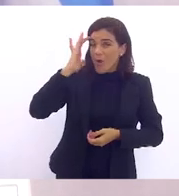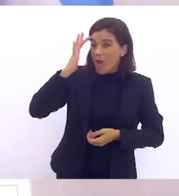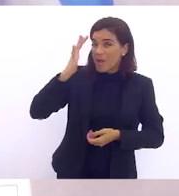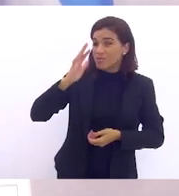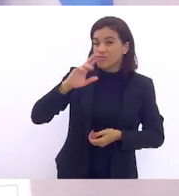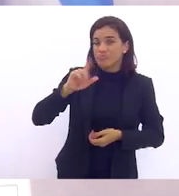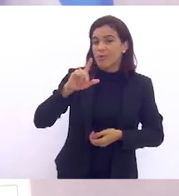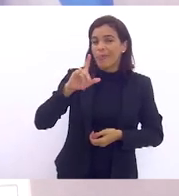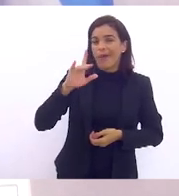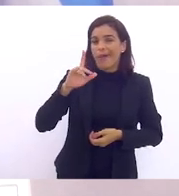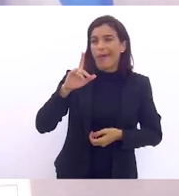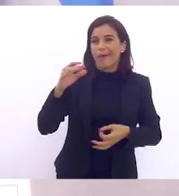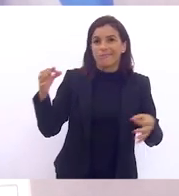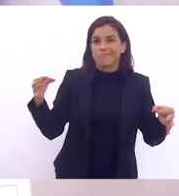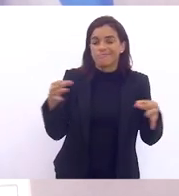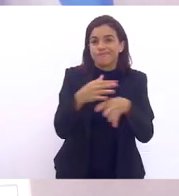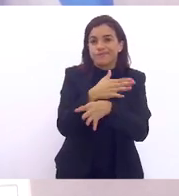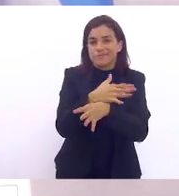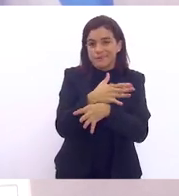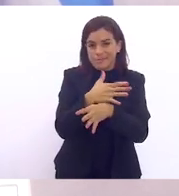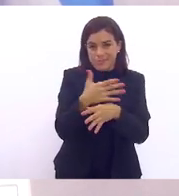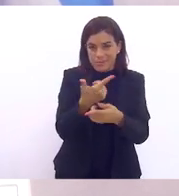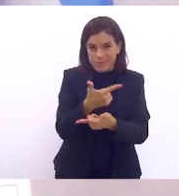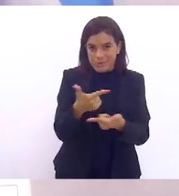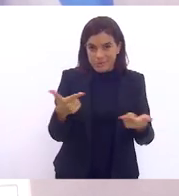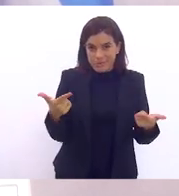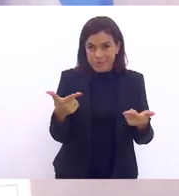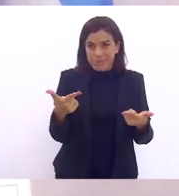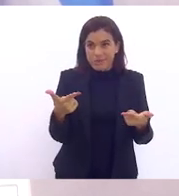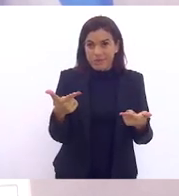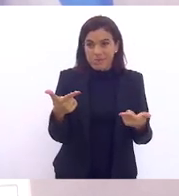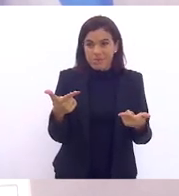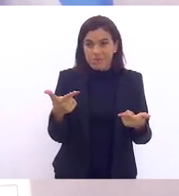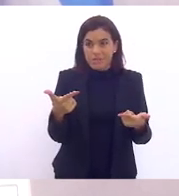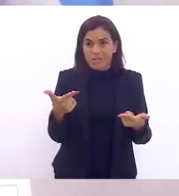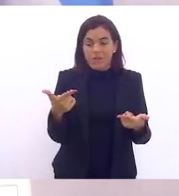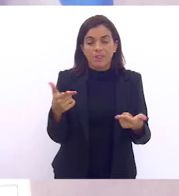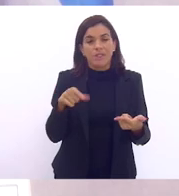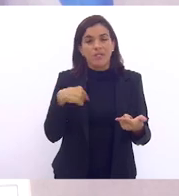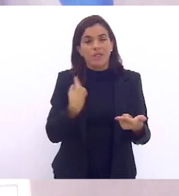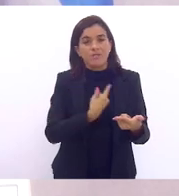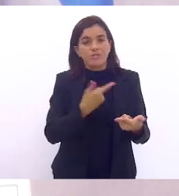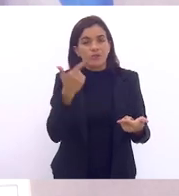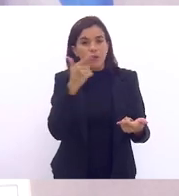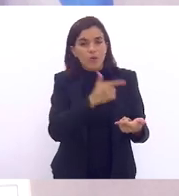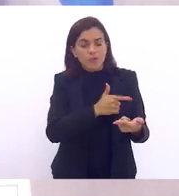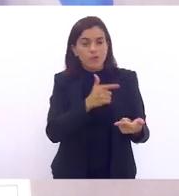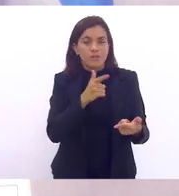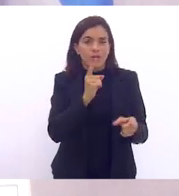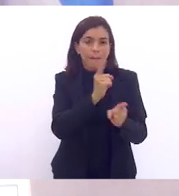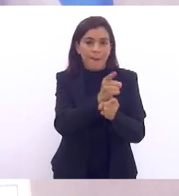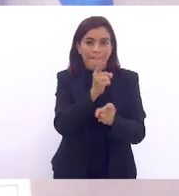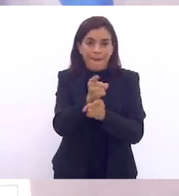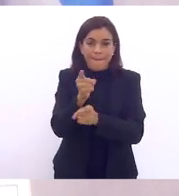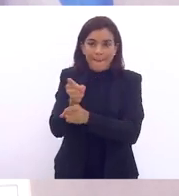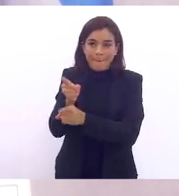razoável que as que que consigamos encontrar os usuários